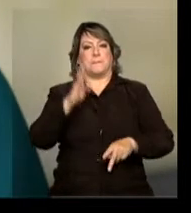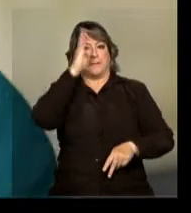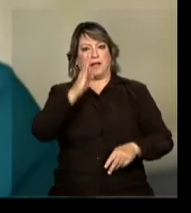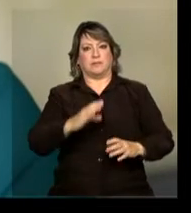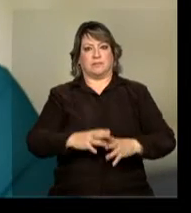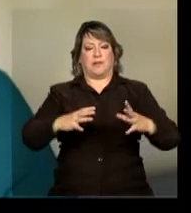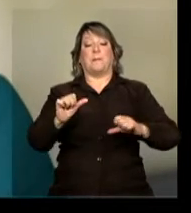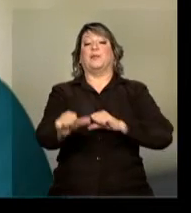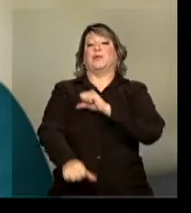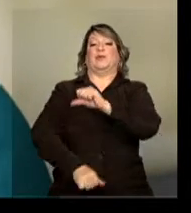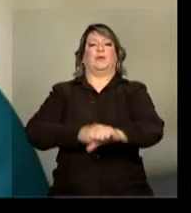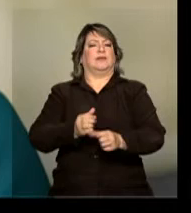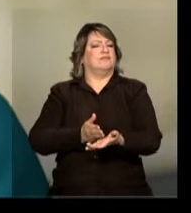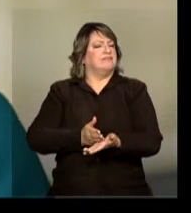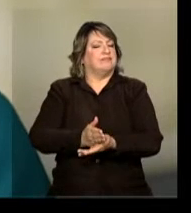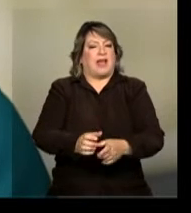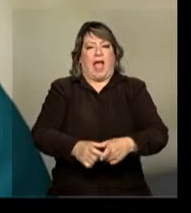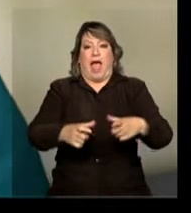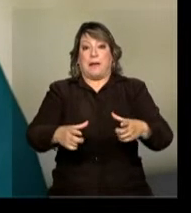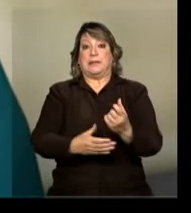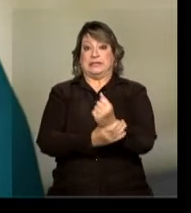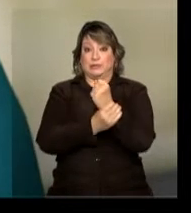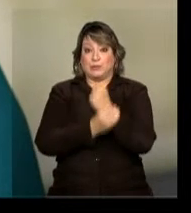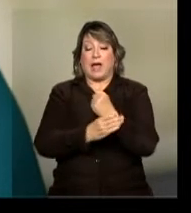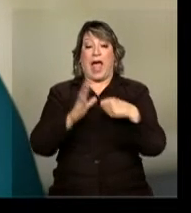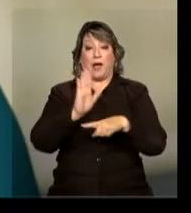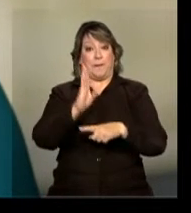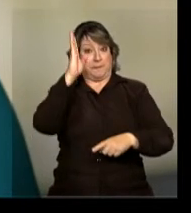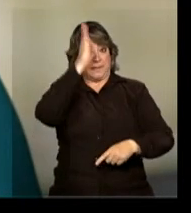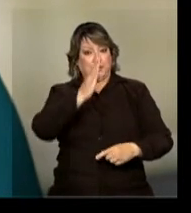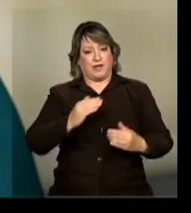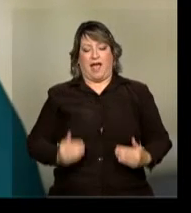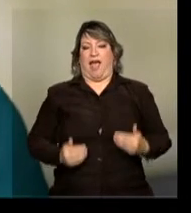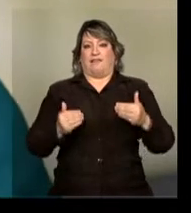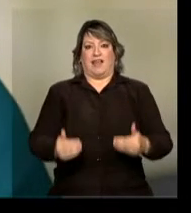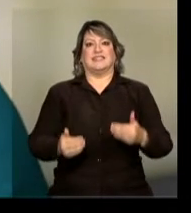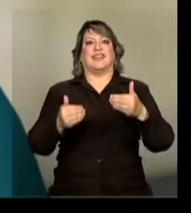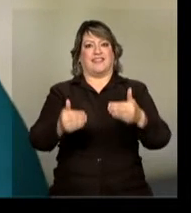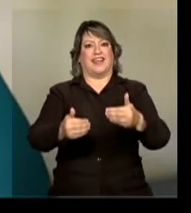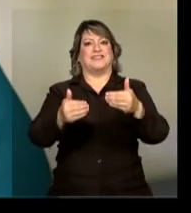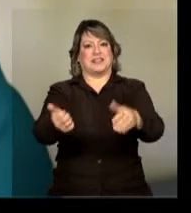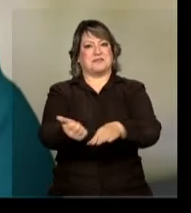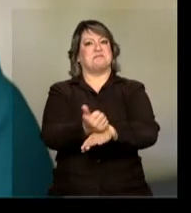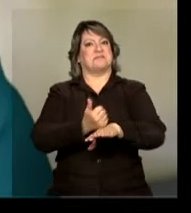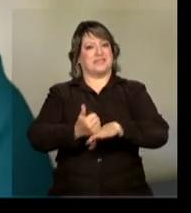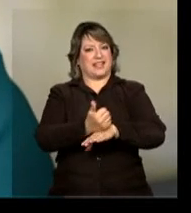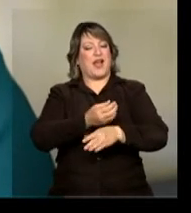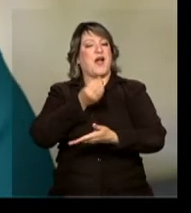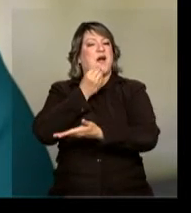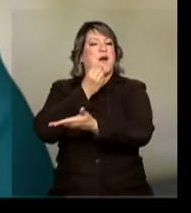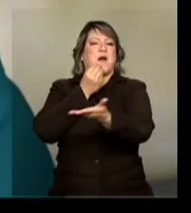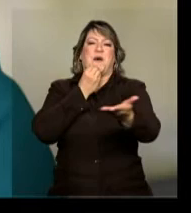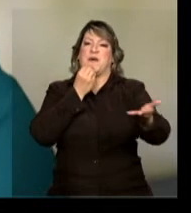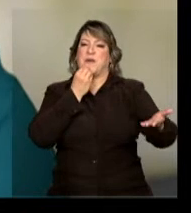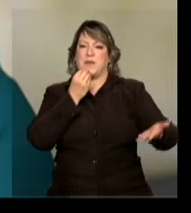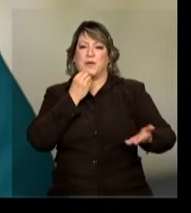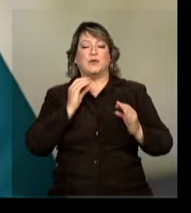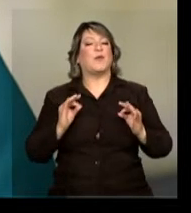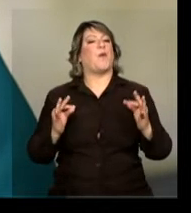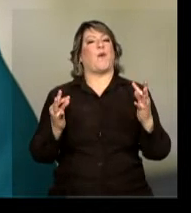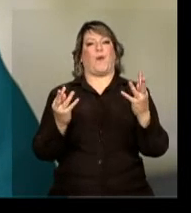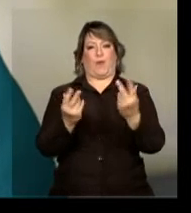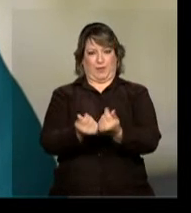rota mais ampla e segura para o brasil seguir avançando e assegurando oportunidades para